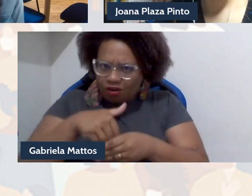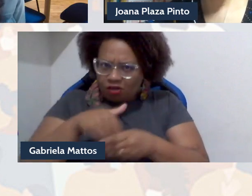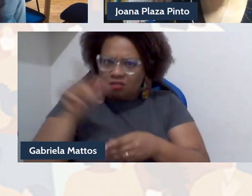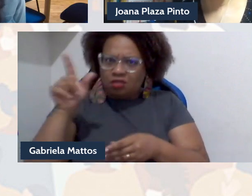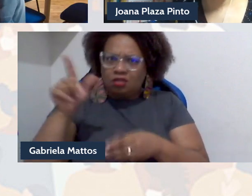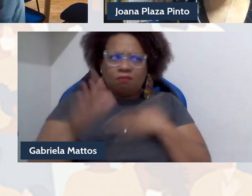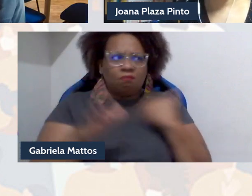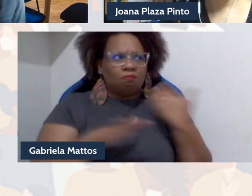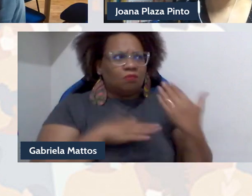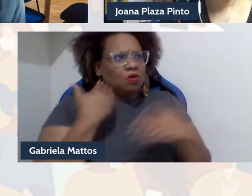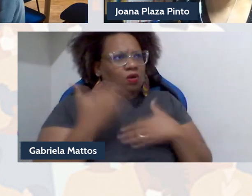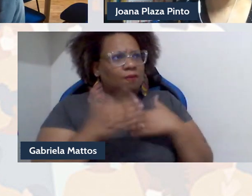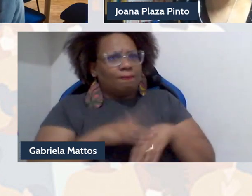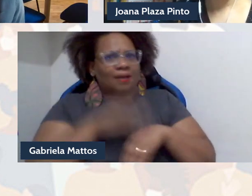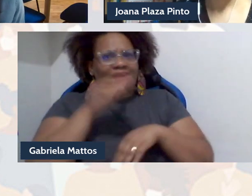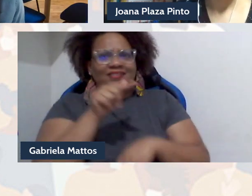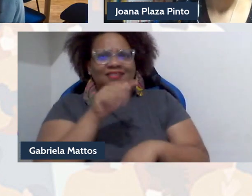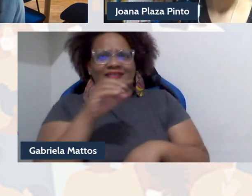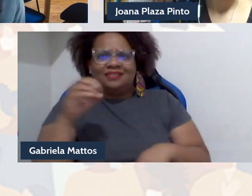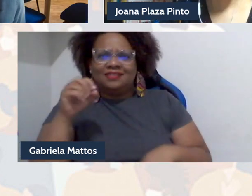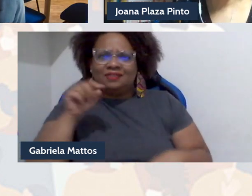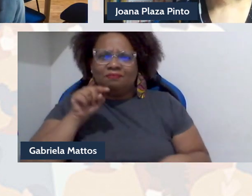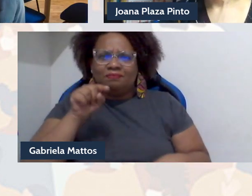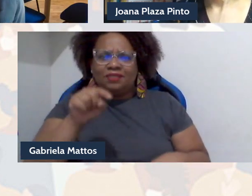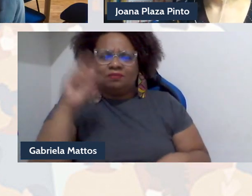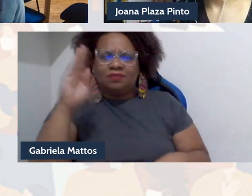de 700 mil brasileiros.